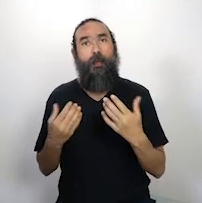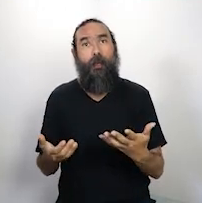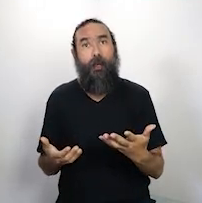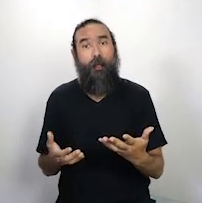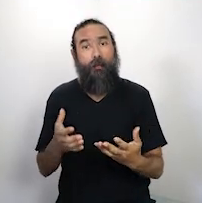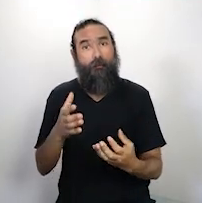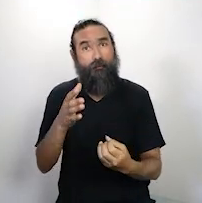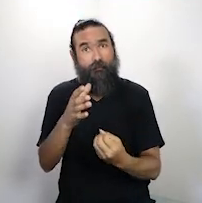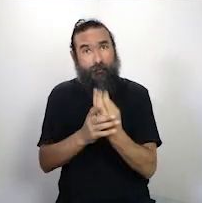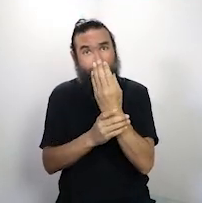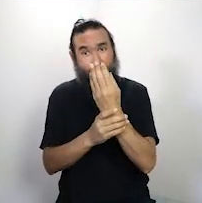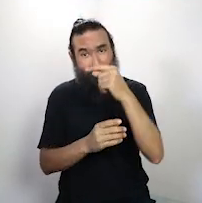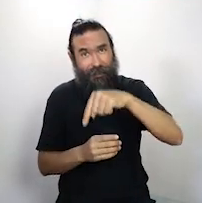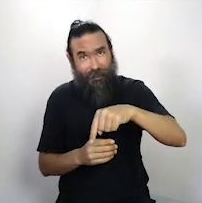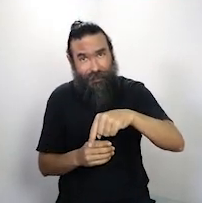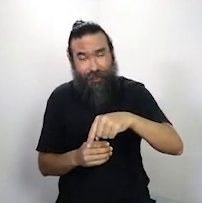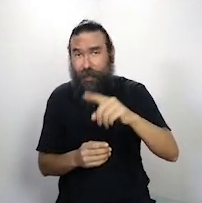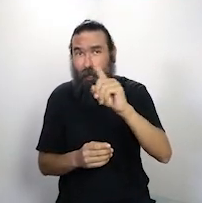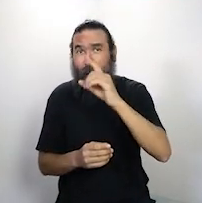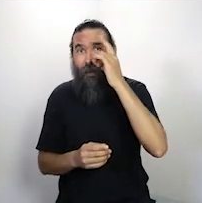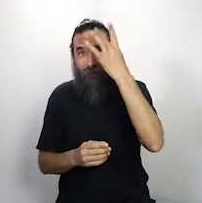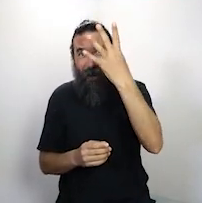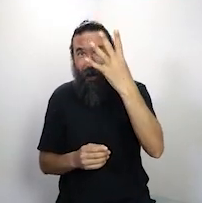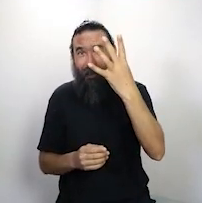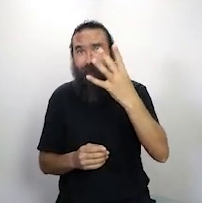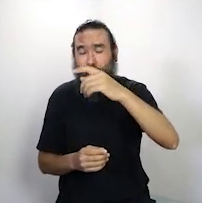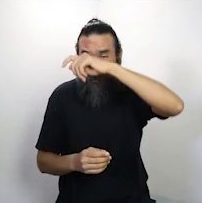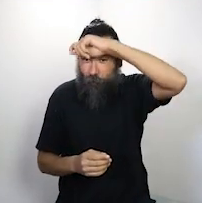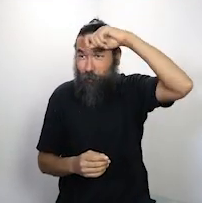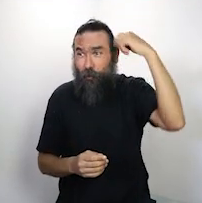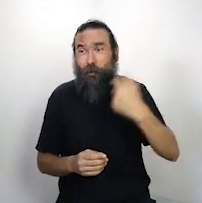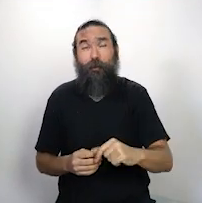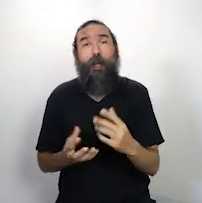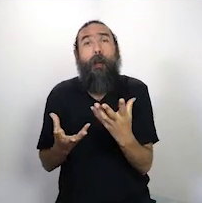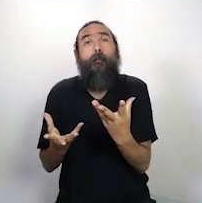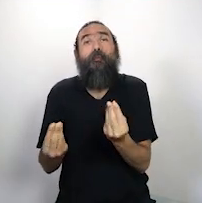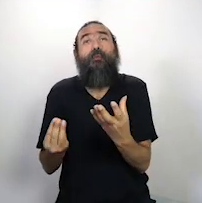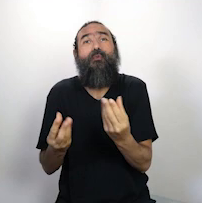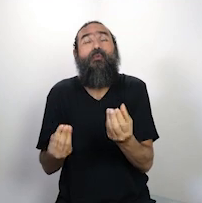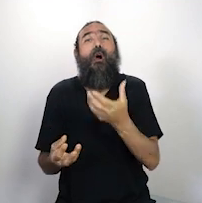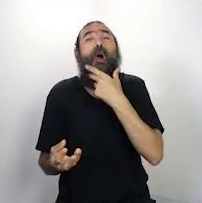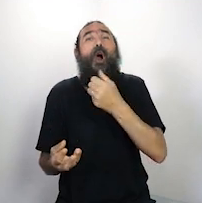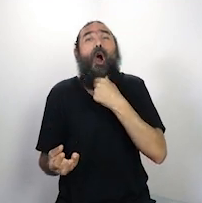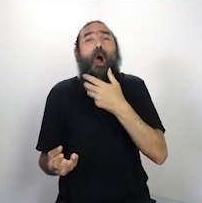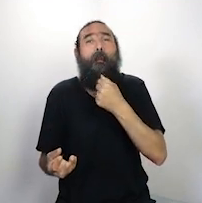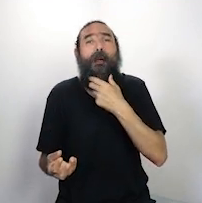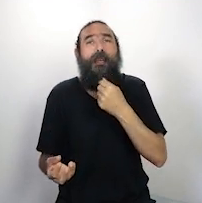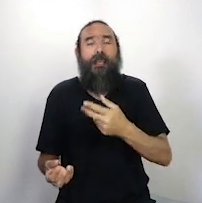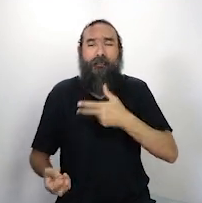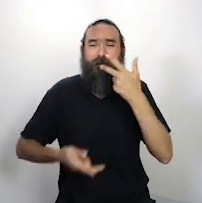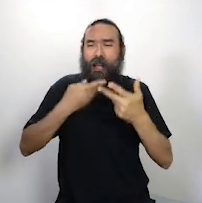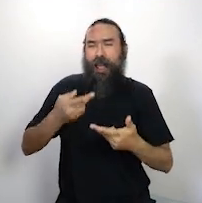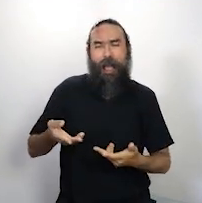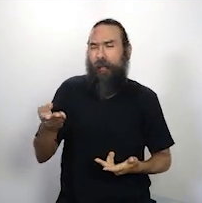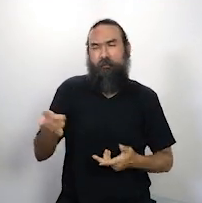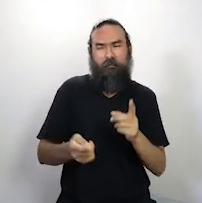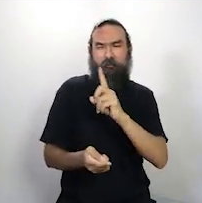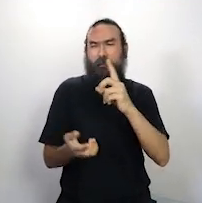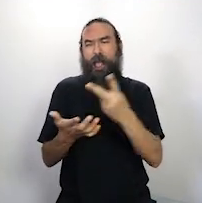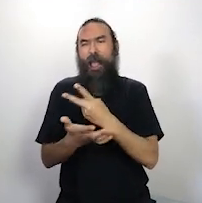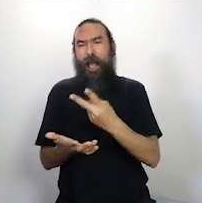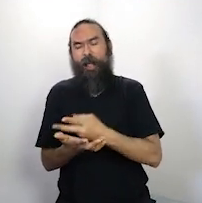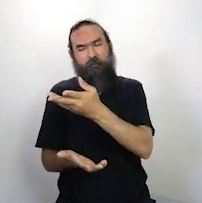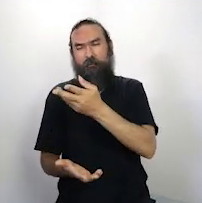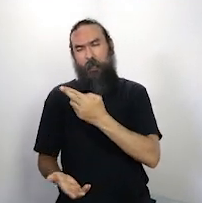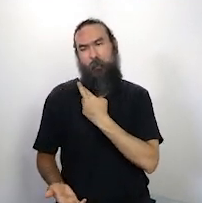Logo quando eu assumi o Encanto do Pina, eu passei uma barra. Muita gente dizia que o Encanto do Pina, muitos homens, né? Falava, Canto do Pina não tem fundamento,